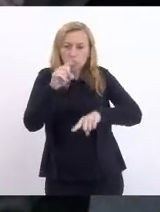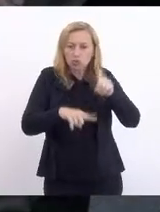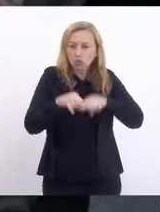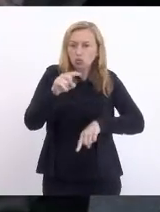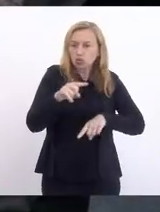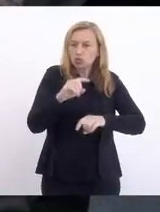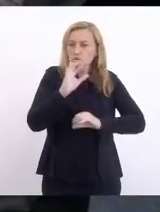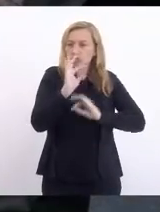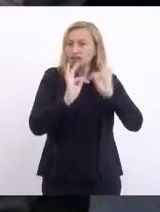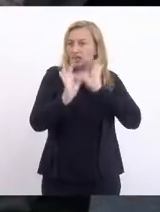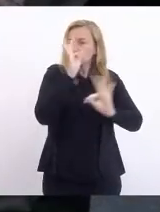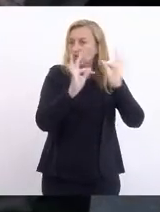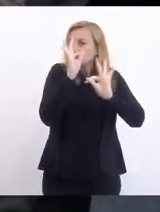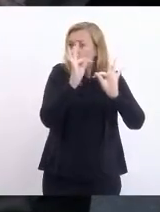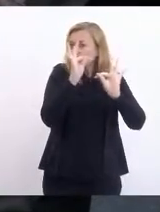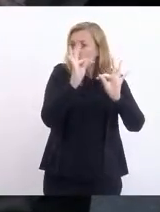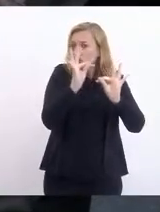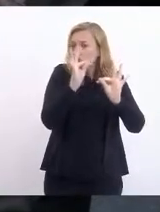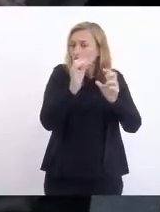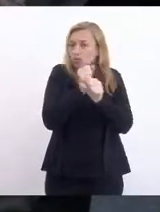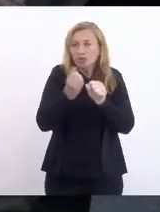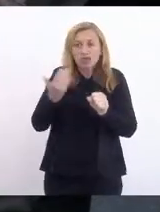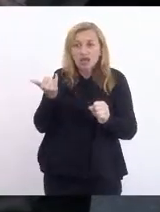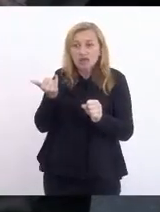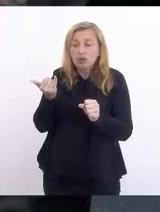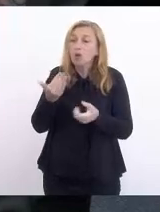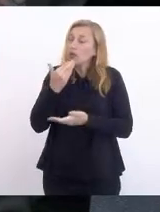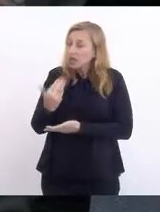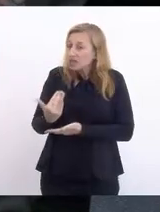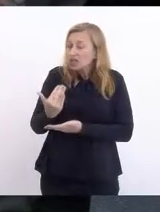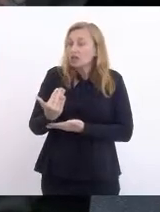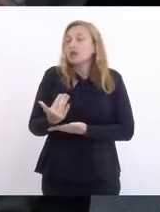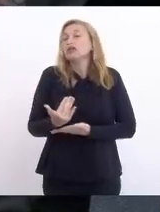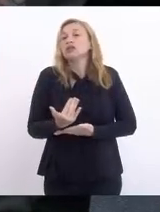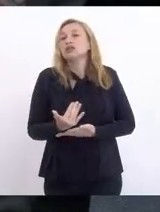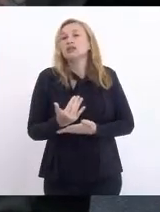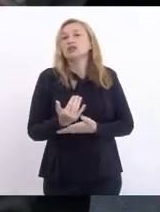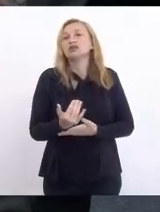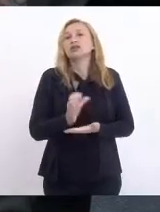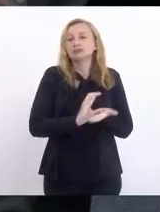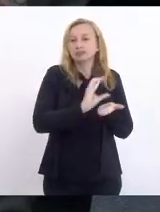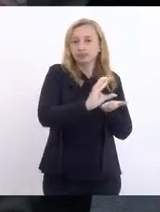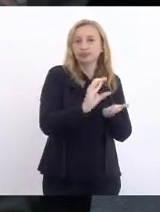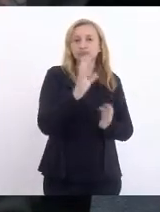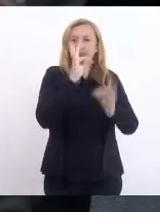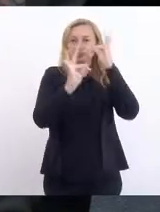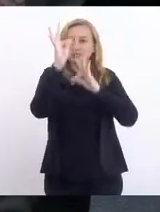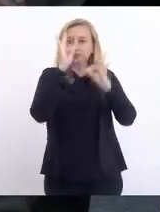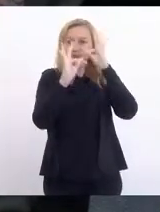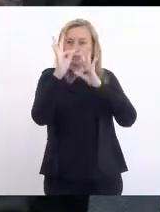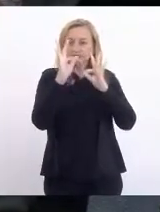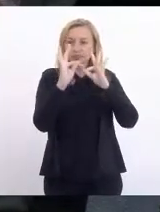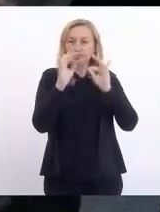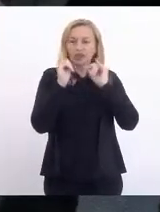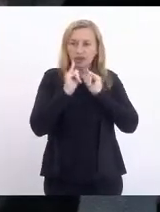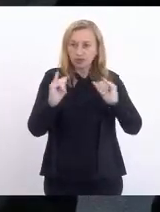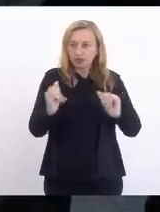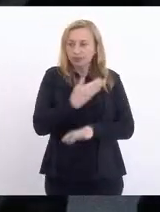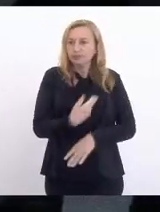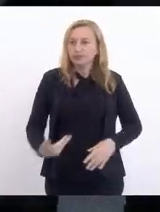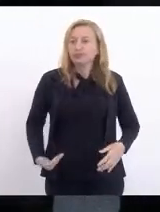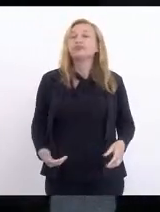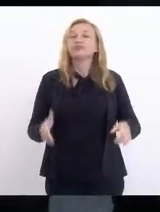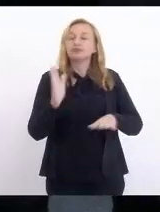inclusive funcionar de educação também então é um apelo que faço para que o auxílio tecnológico anunciado pelo governo